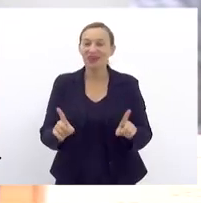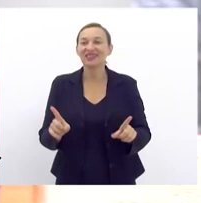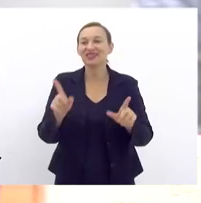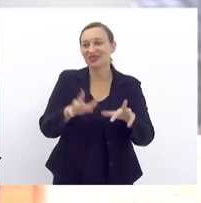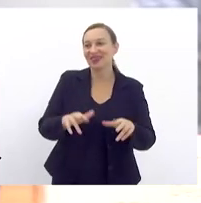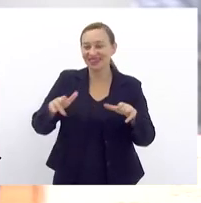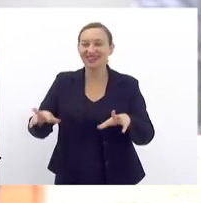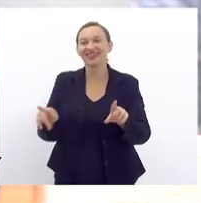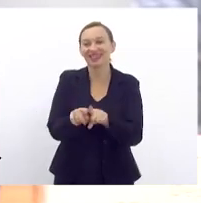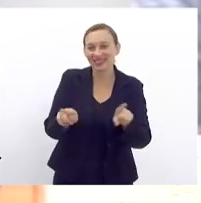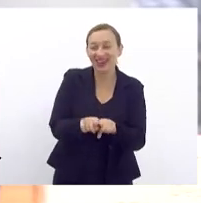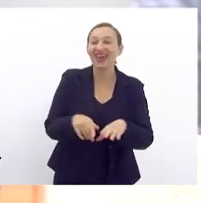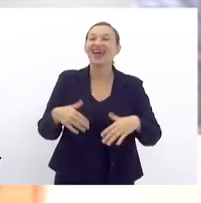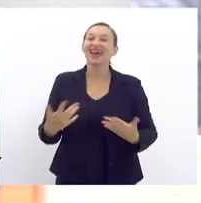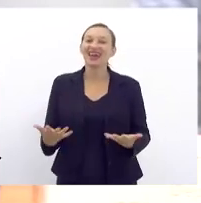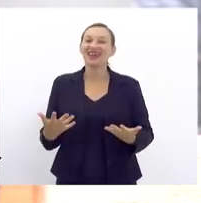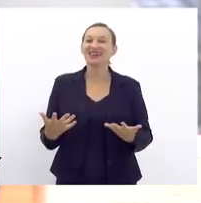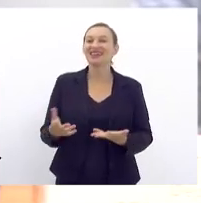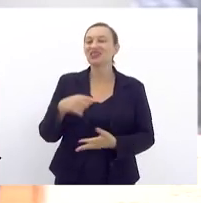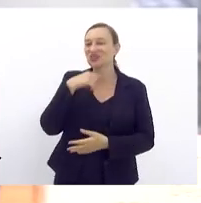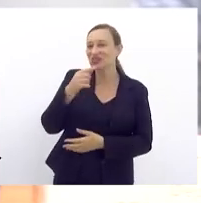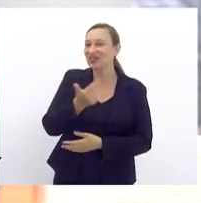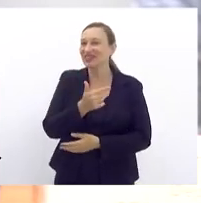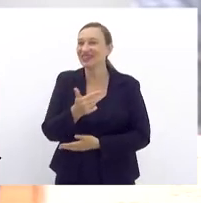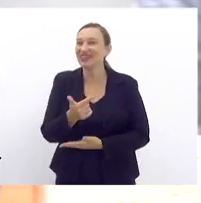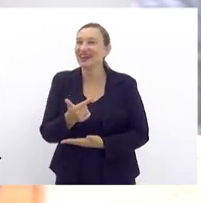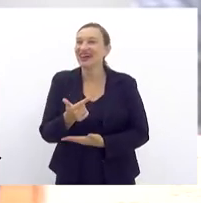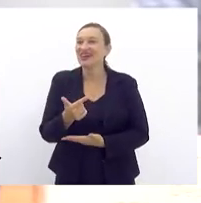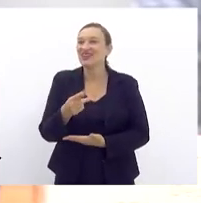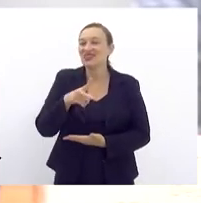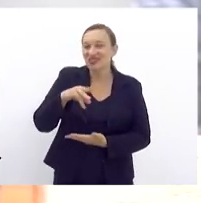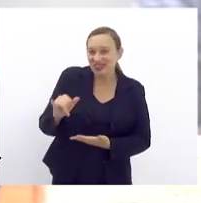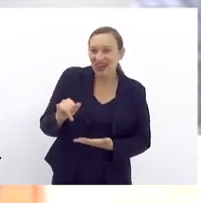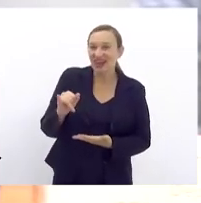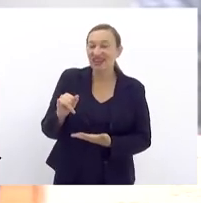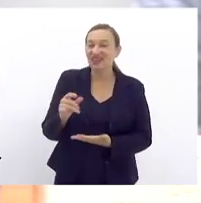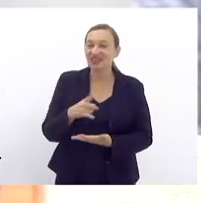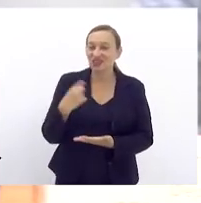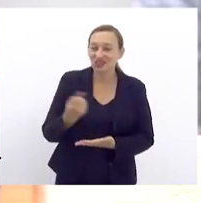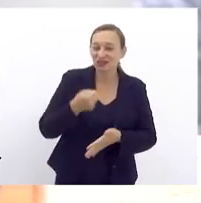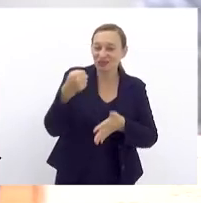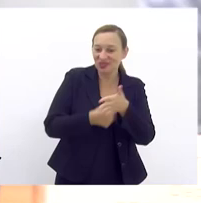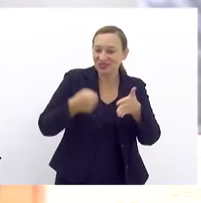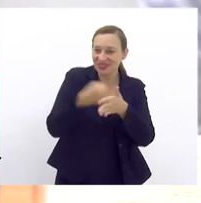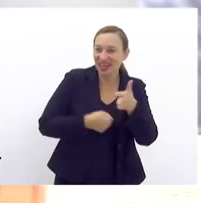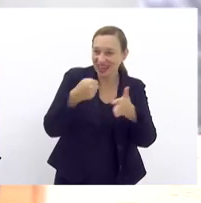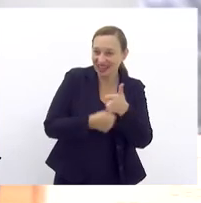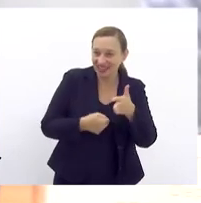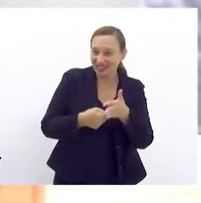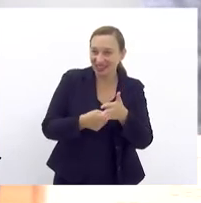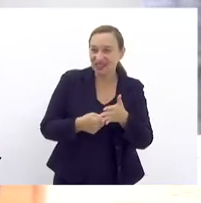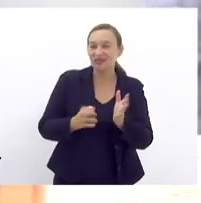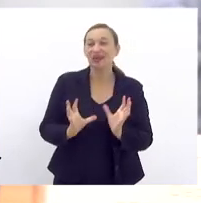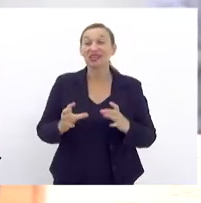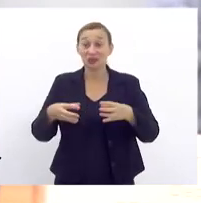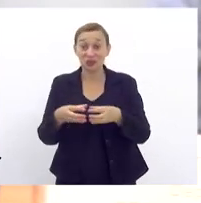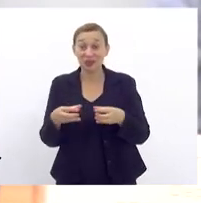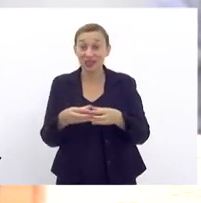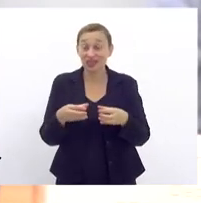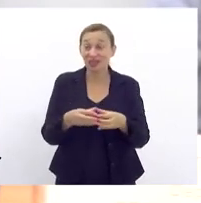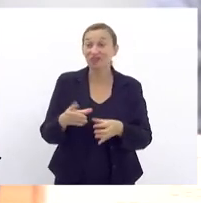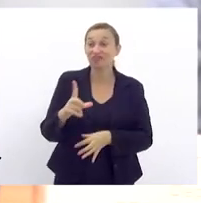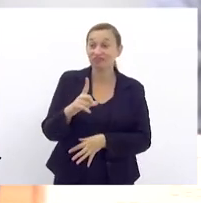questões e Sem dúvida nenhuma vai nós vamos lutar muito para que esta comissão ela tenha